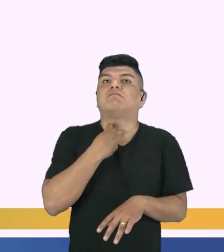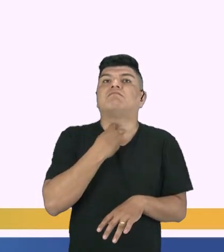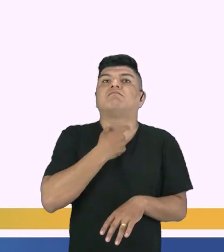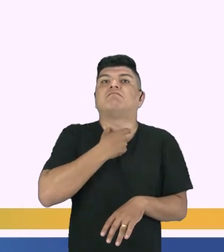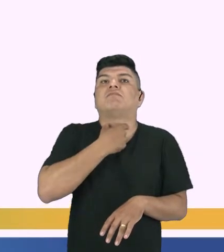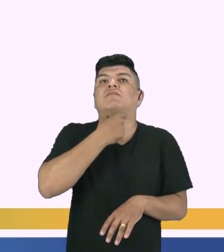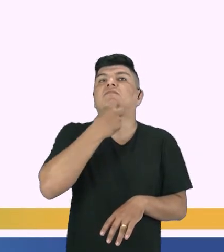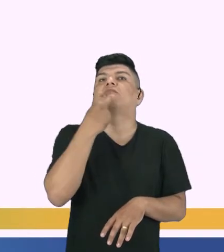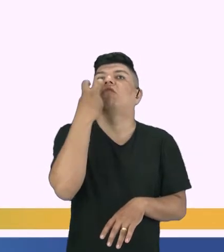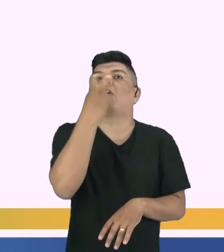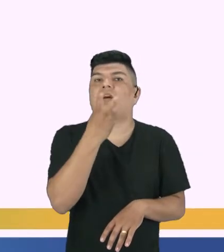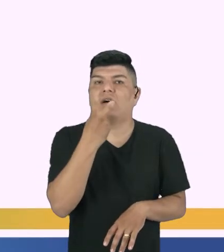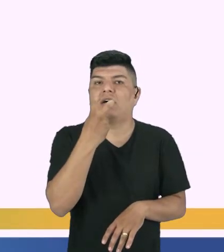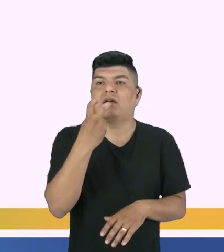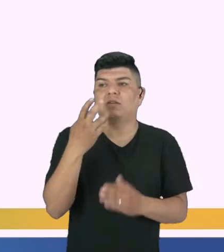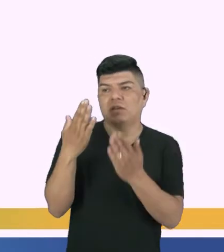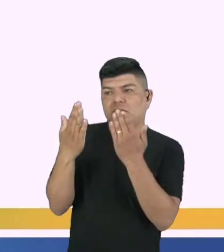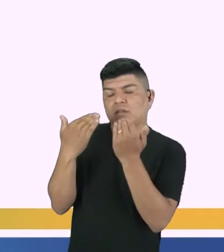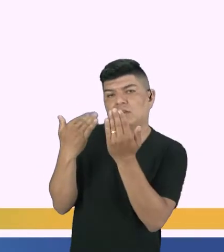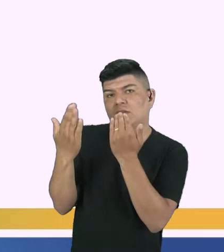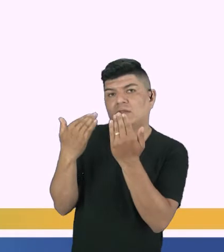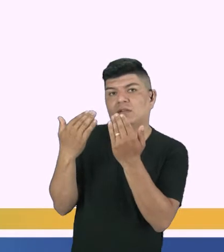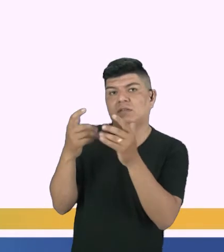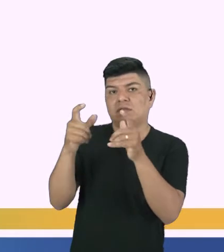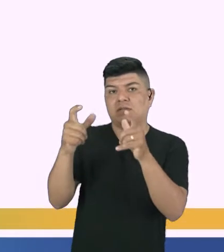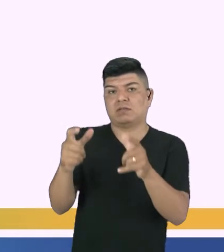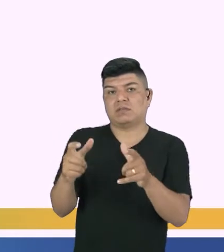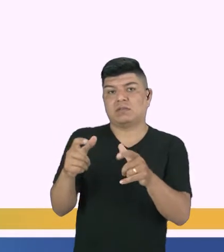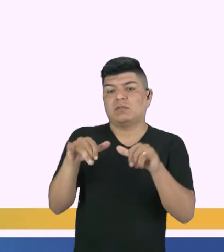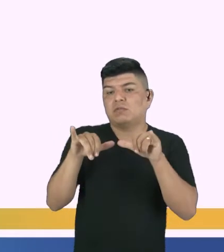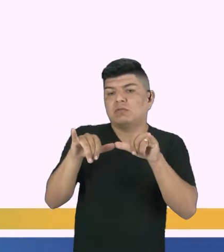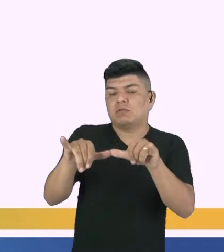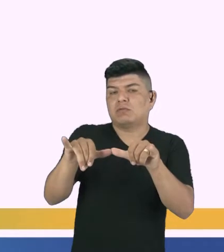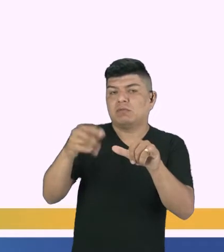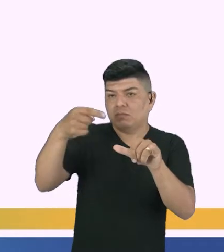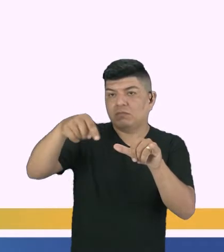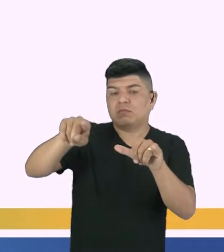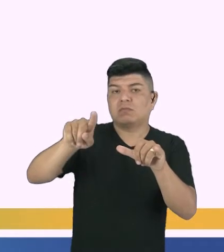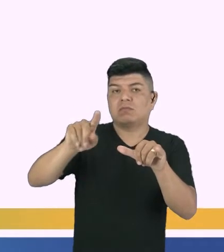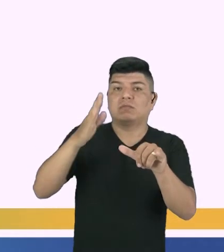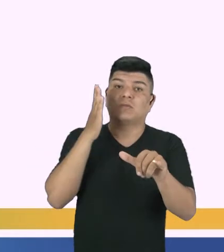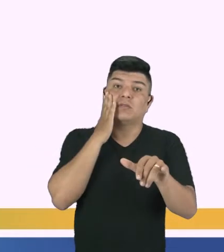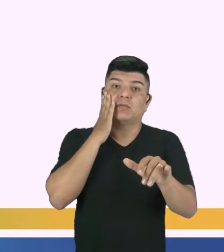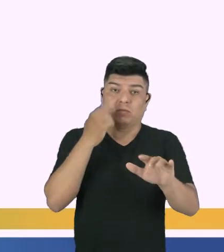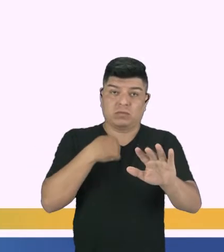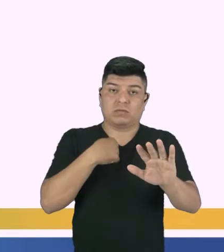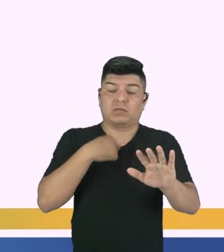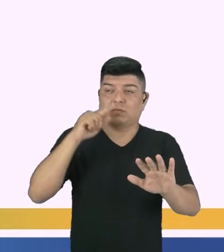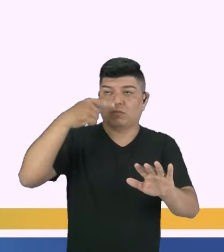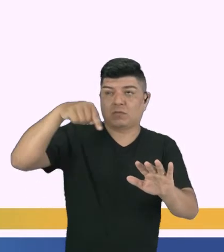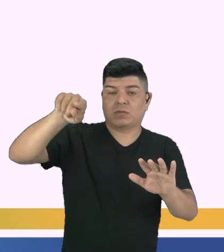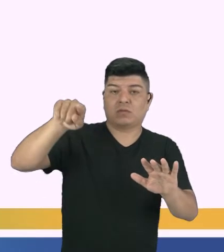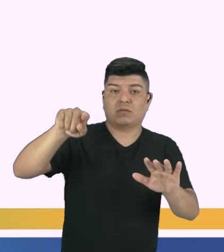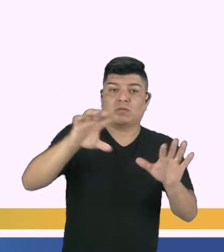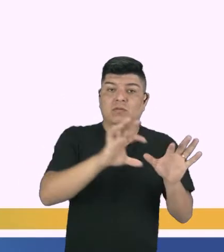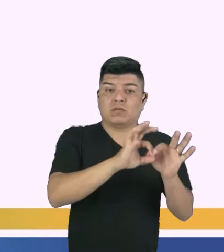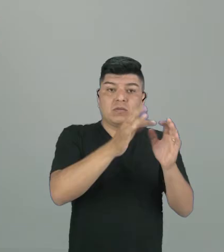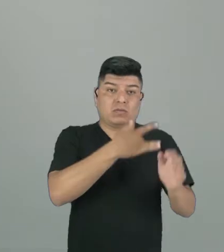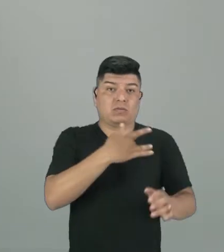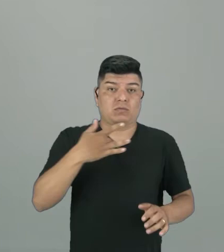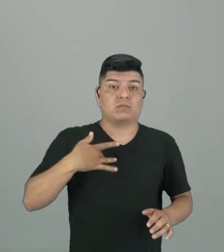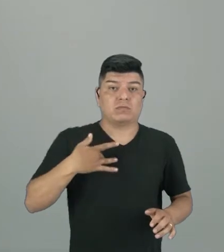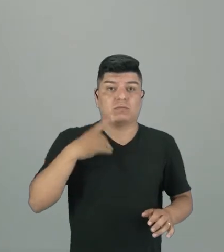vai se relacionar, a gente vai num determinado comércio. No outro dia eu fui num ambiente de contexto de